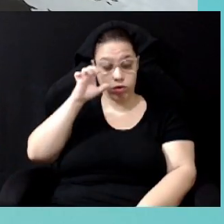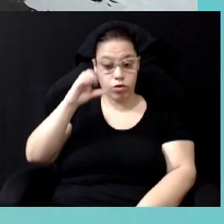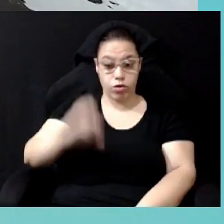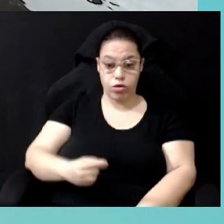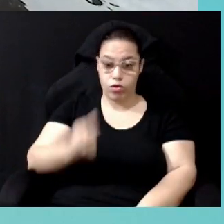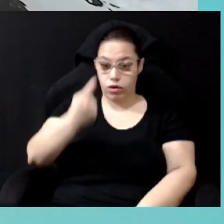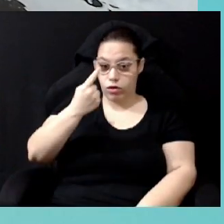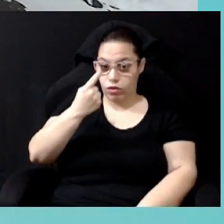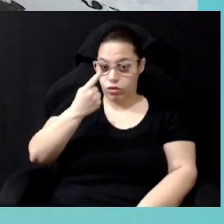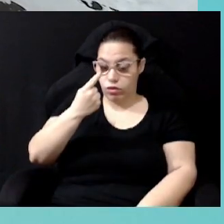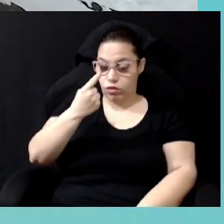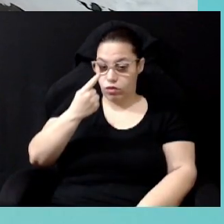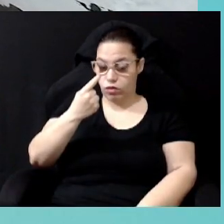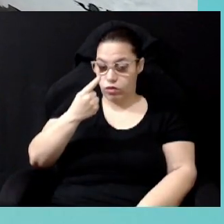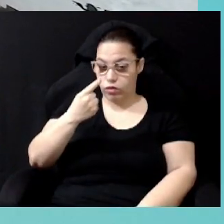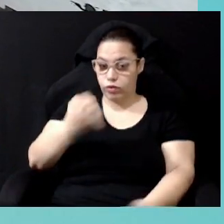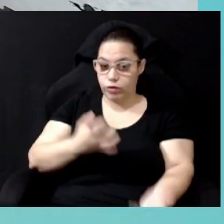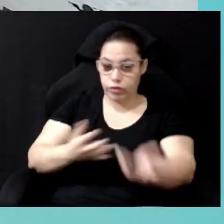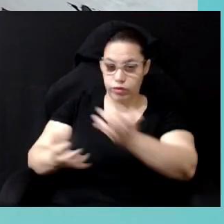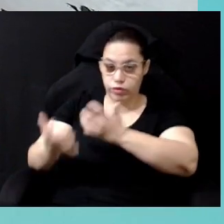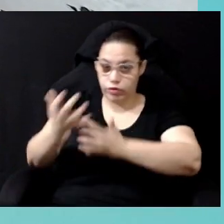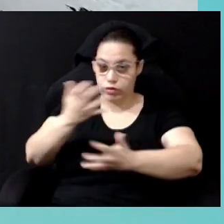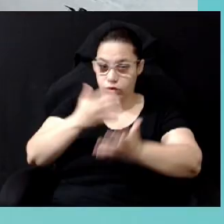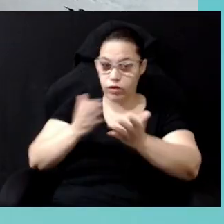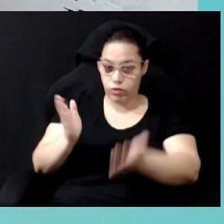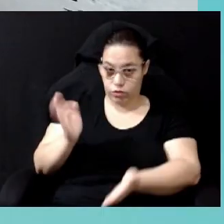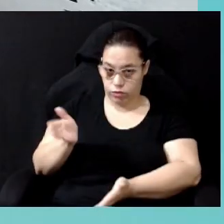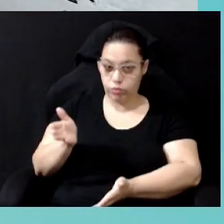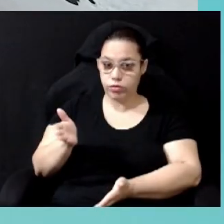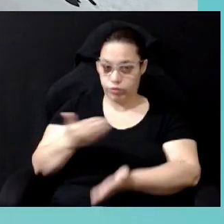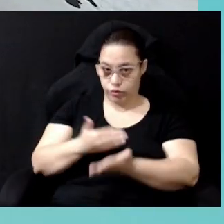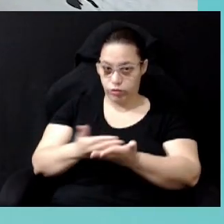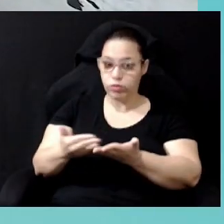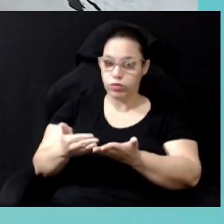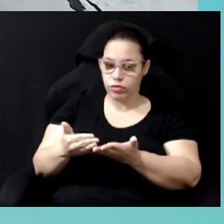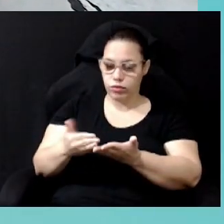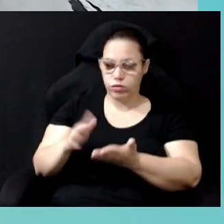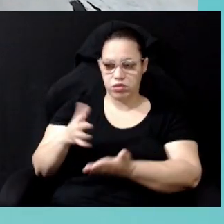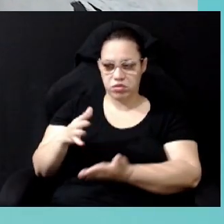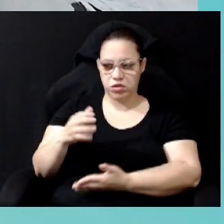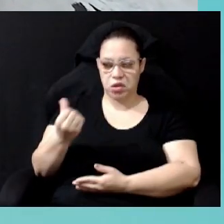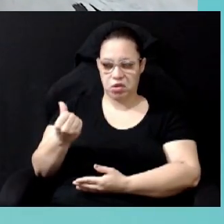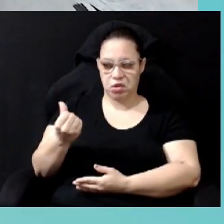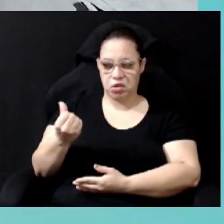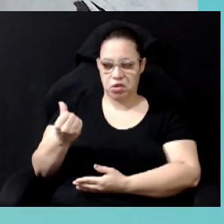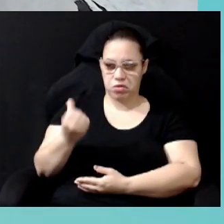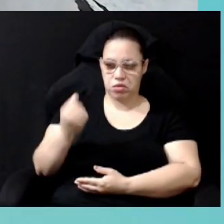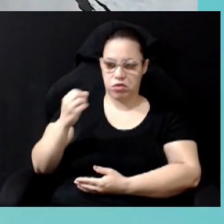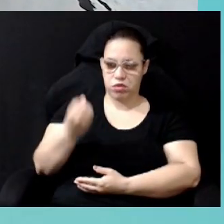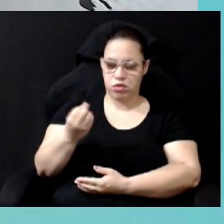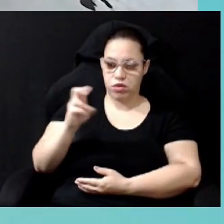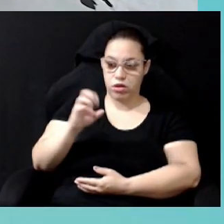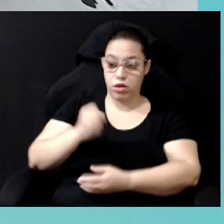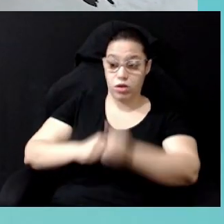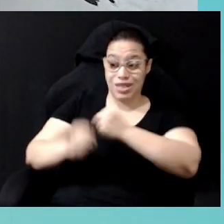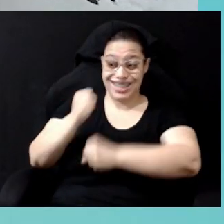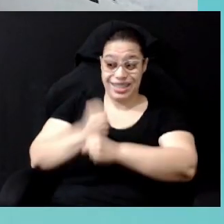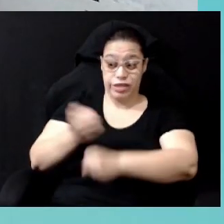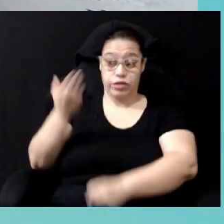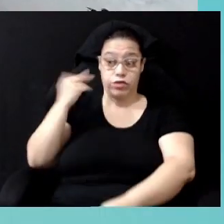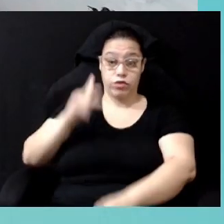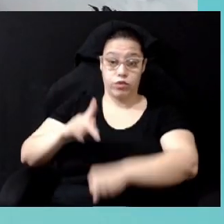possui 91 vulcões do Holoceno, época geológica atual, que começou há cerca de